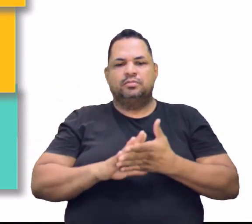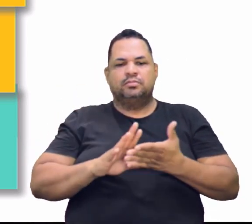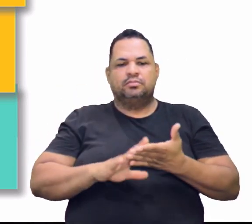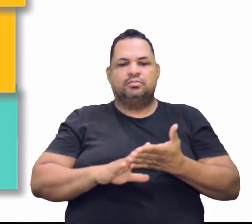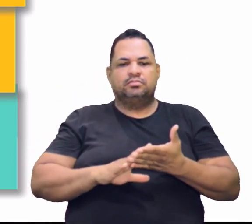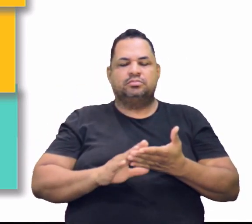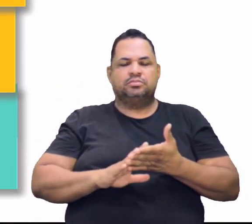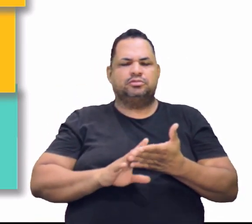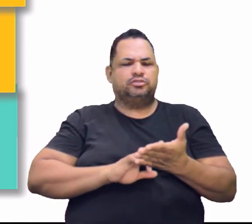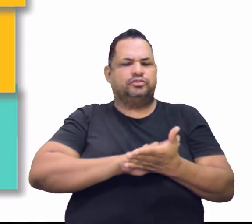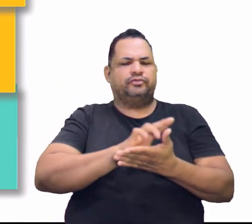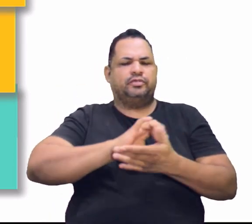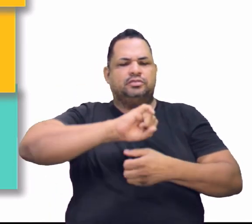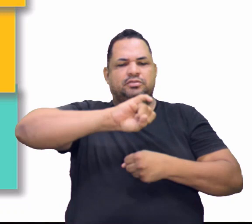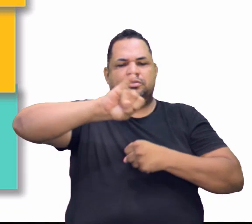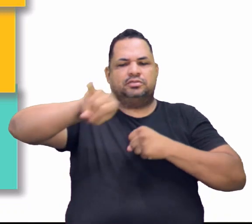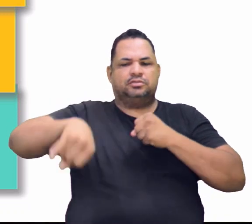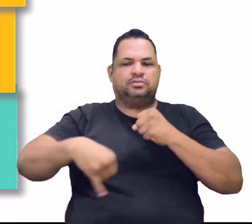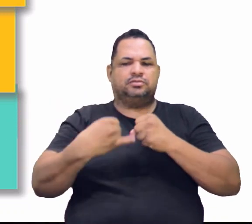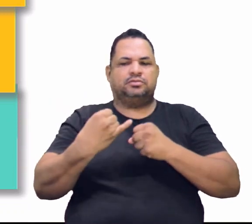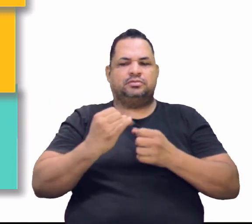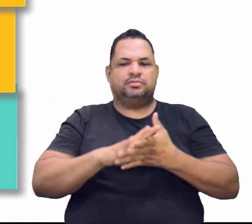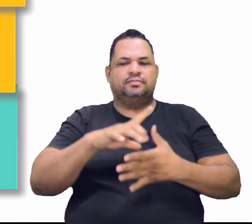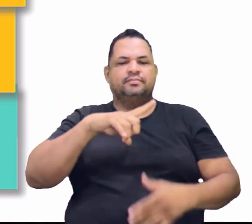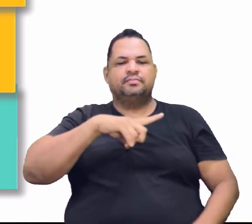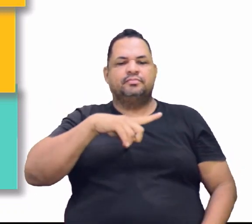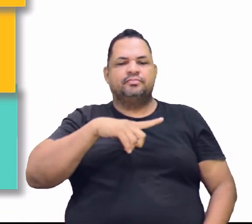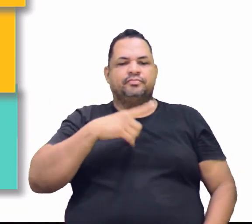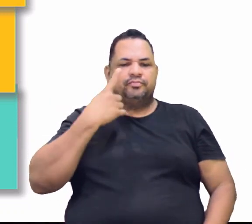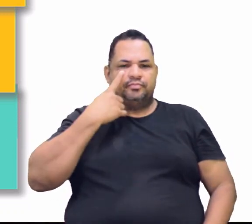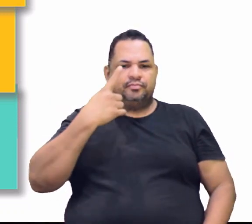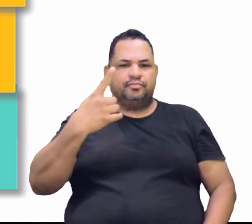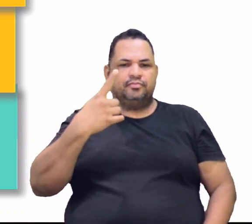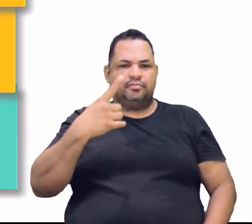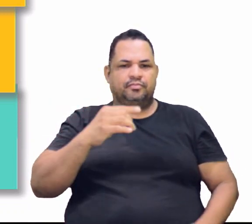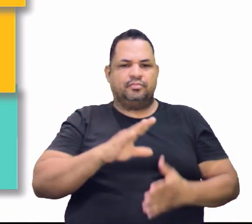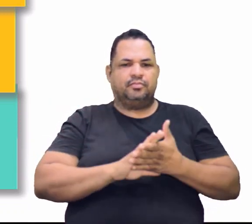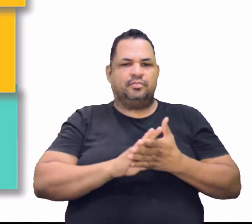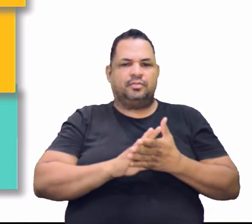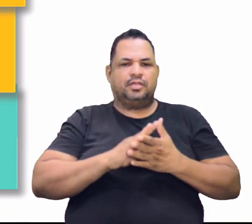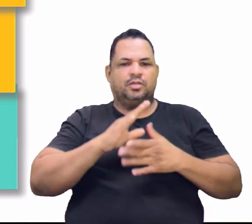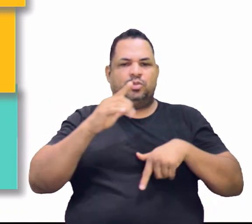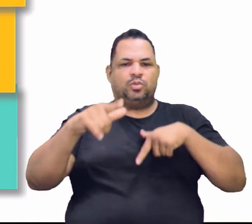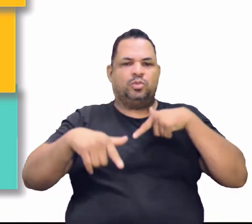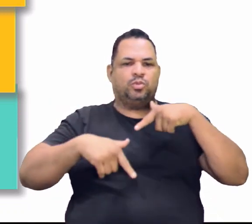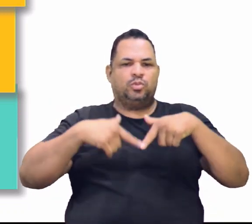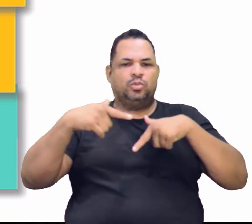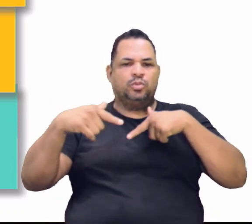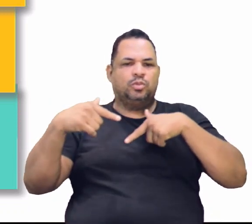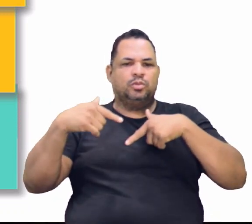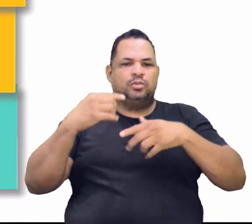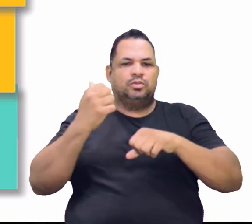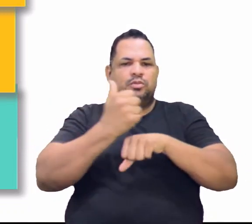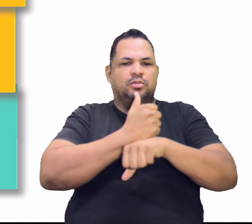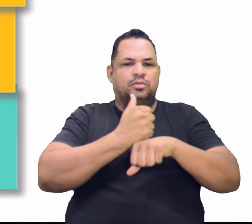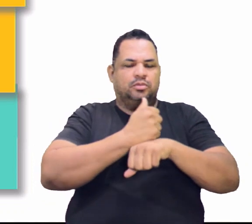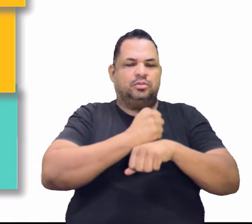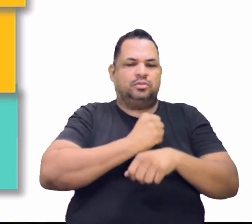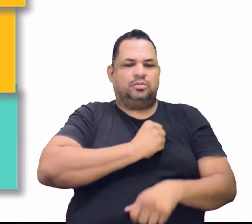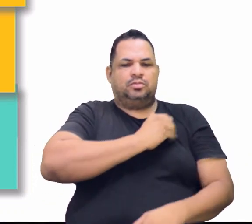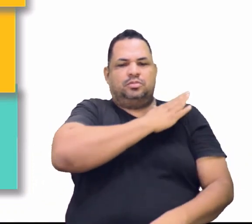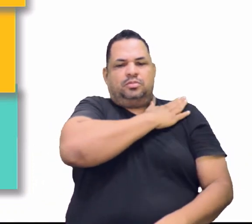tantos adjetivos dados a ele. Então, vejamos a carreira militar, vejamos a carreira